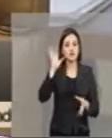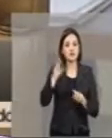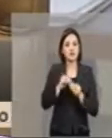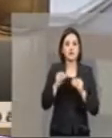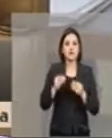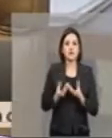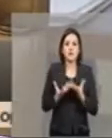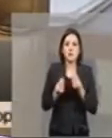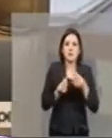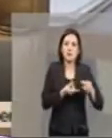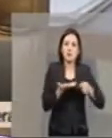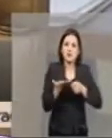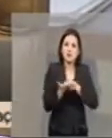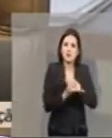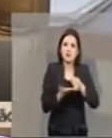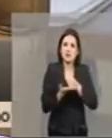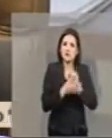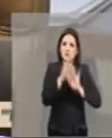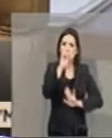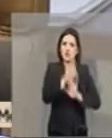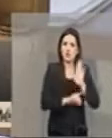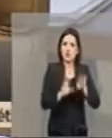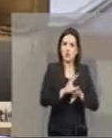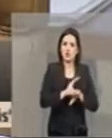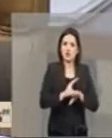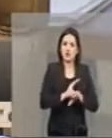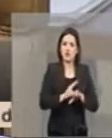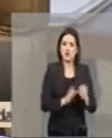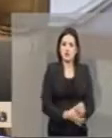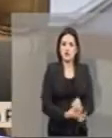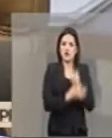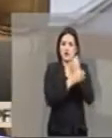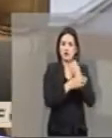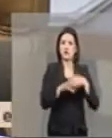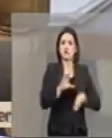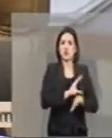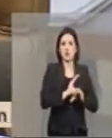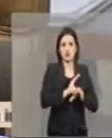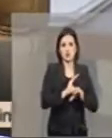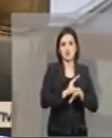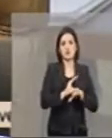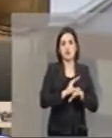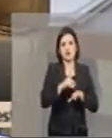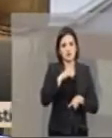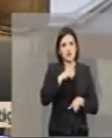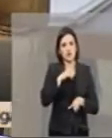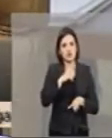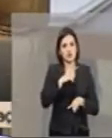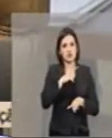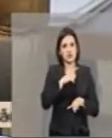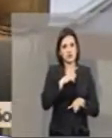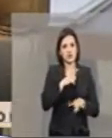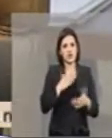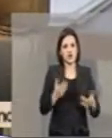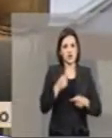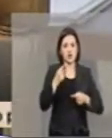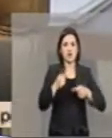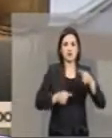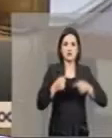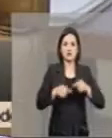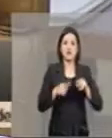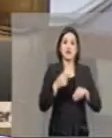constitucionais fundamentais e garantias constitucionais de alguma forma, perpassam o tema. Por isso, farei a juntada de